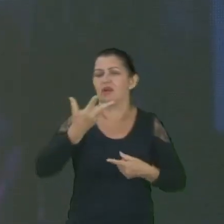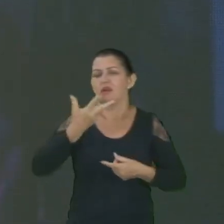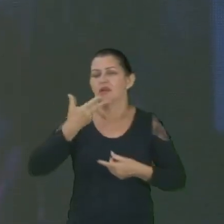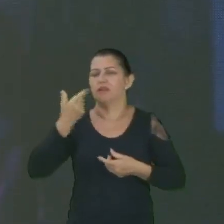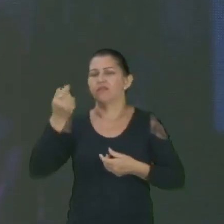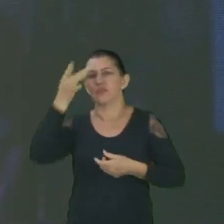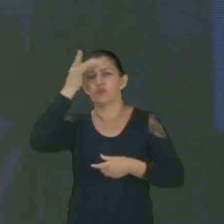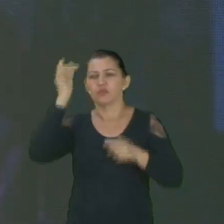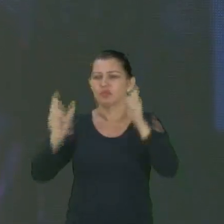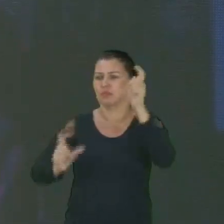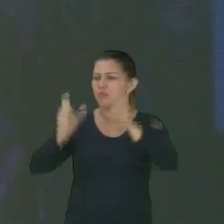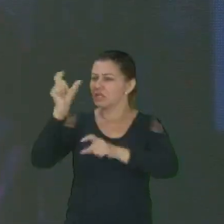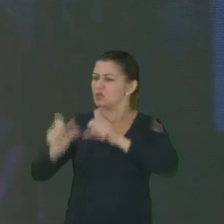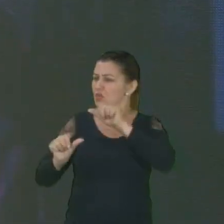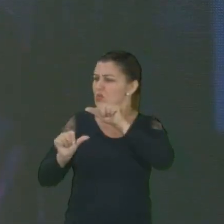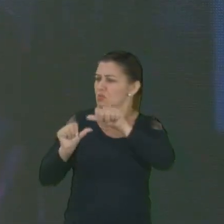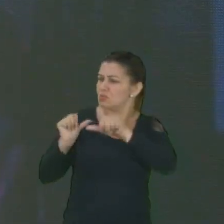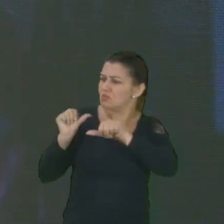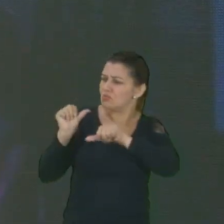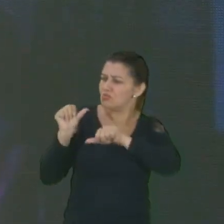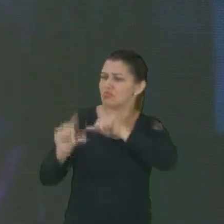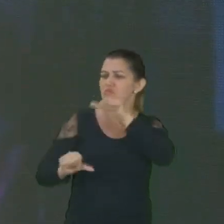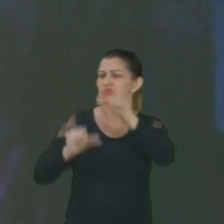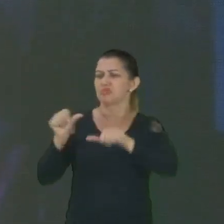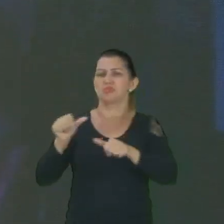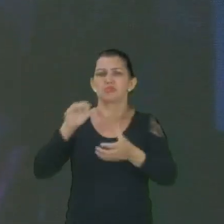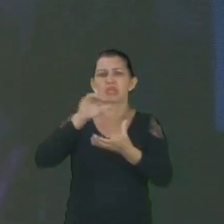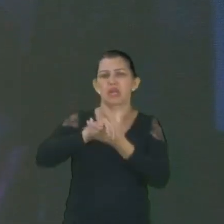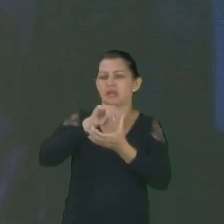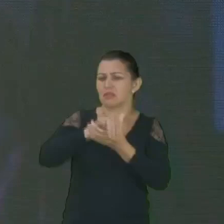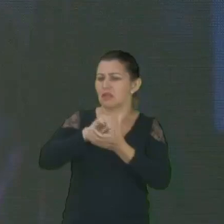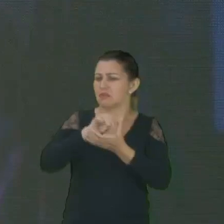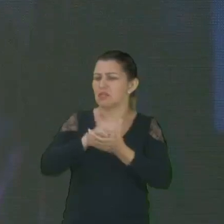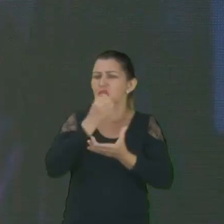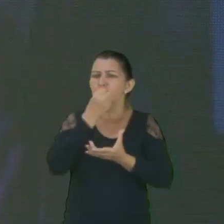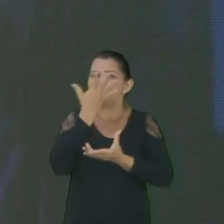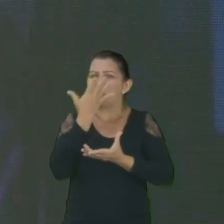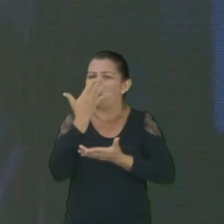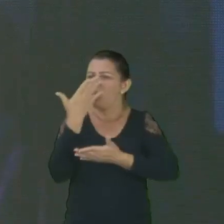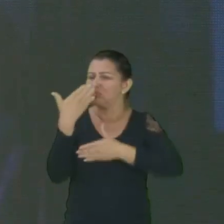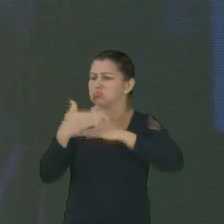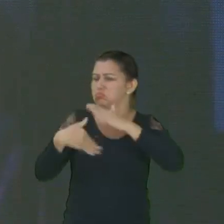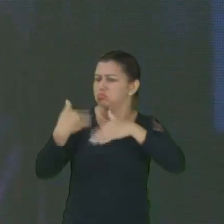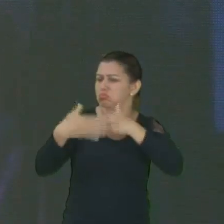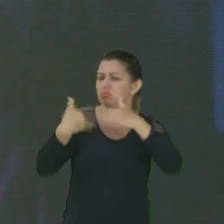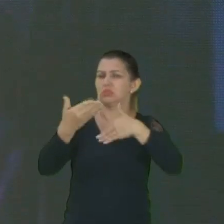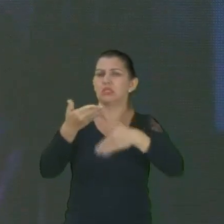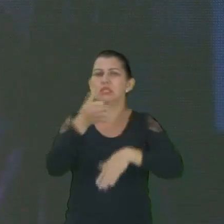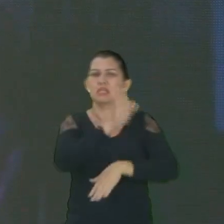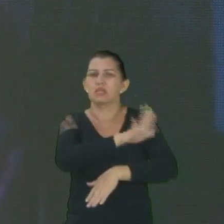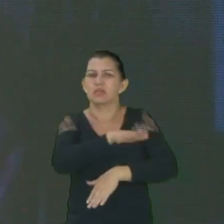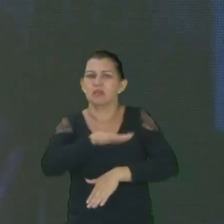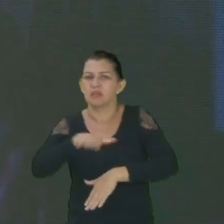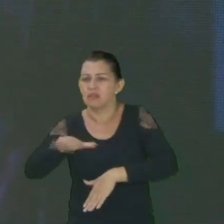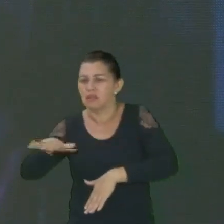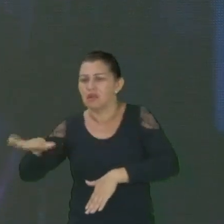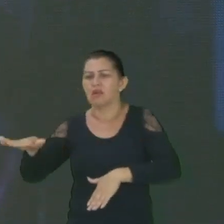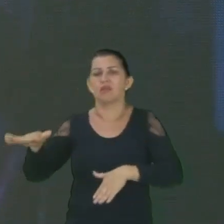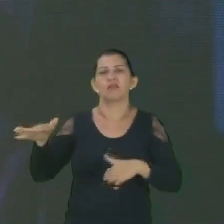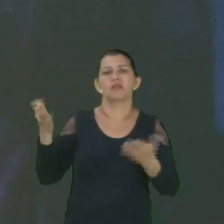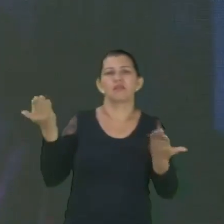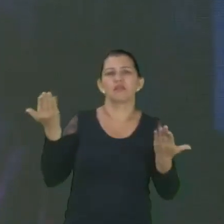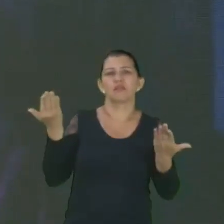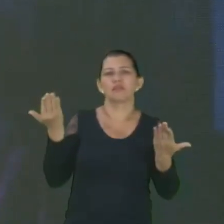vida mudadas, casais restaurados, famílias abençoadas, crianças